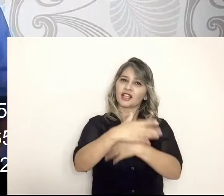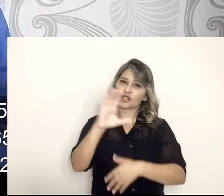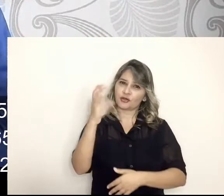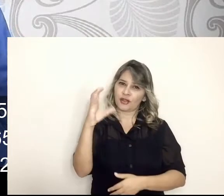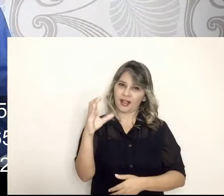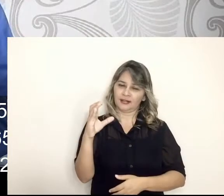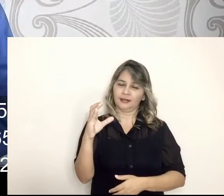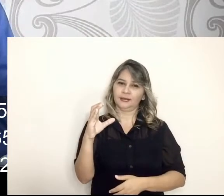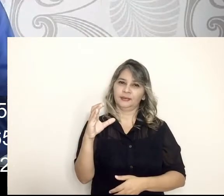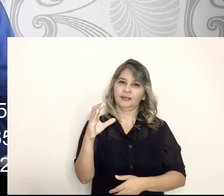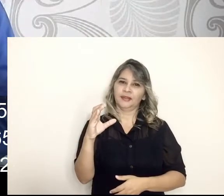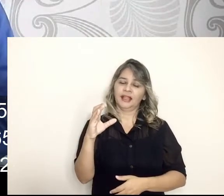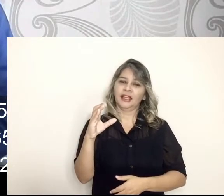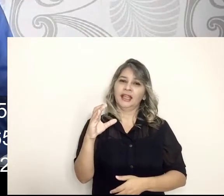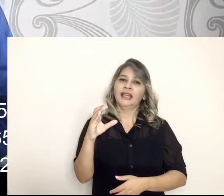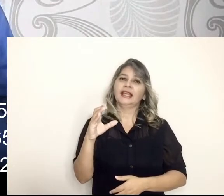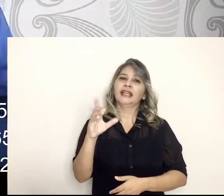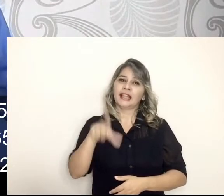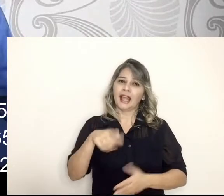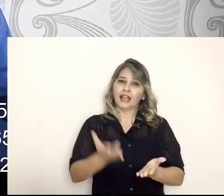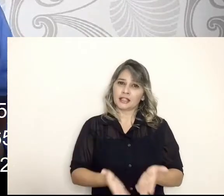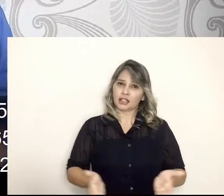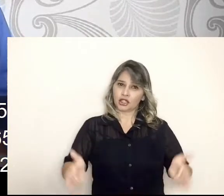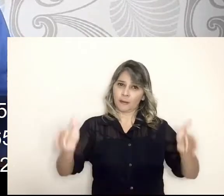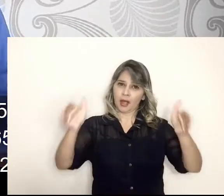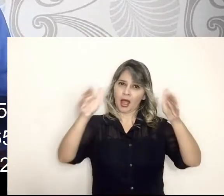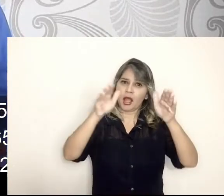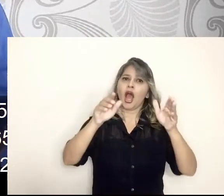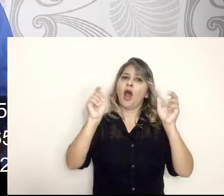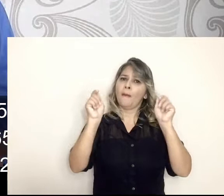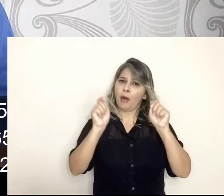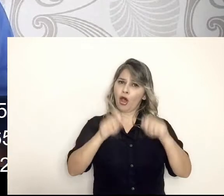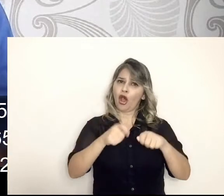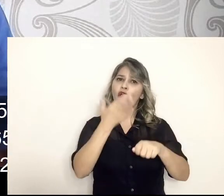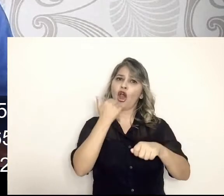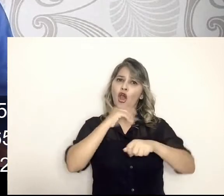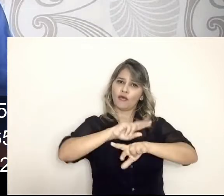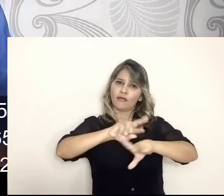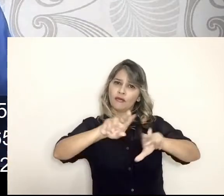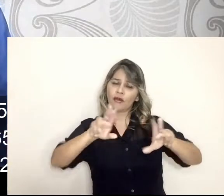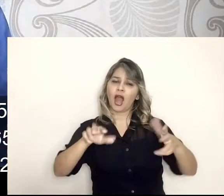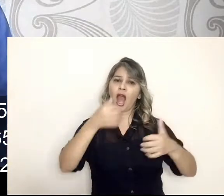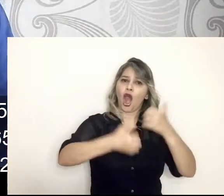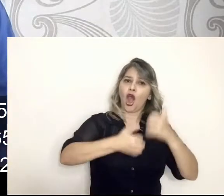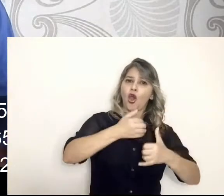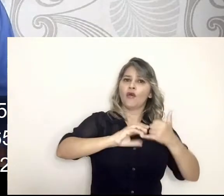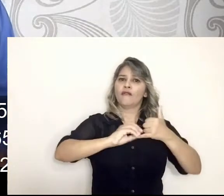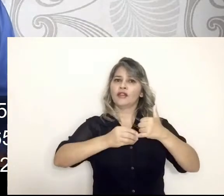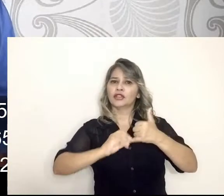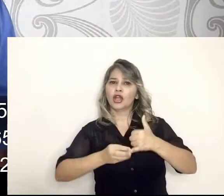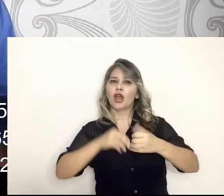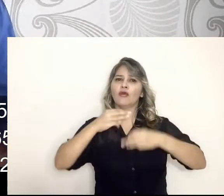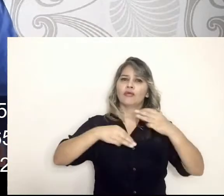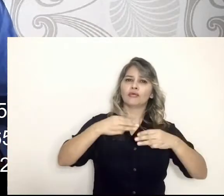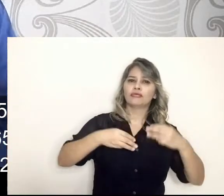a igreja que nós estamos com uma campanha muito importante, Compartilhando Esperança, uma